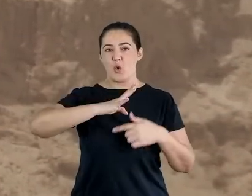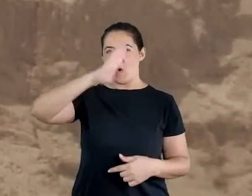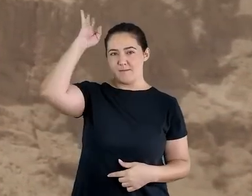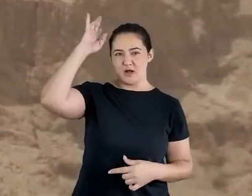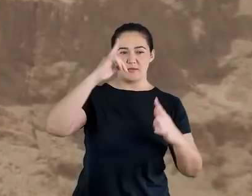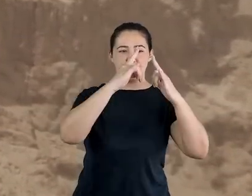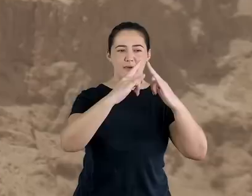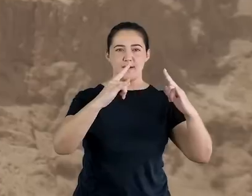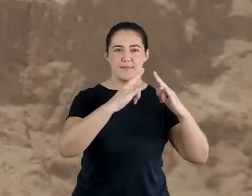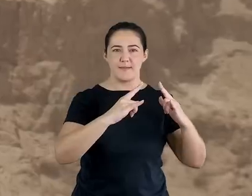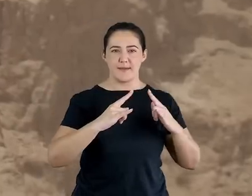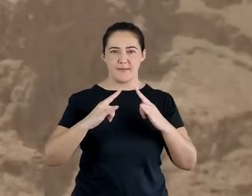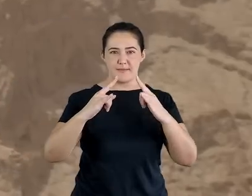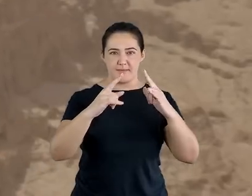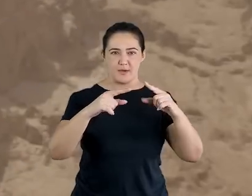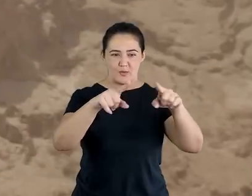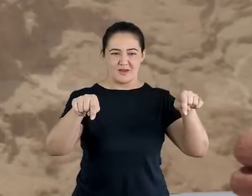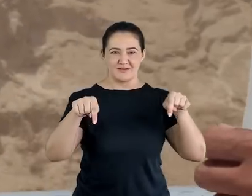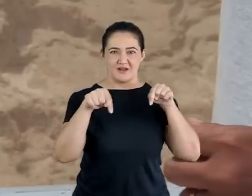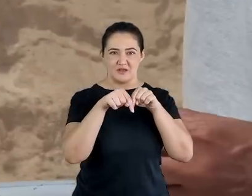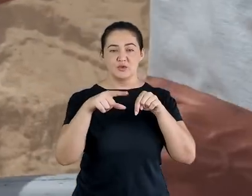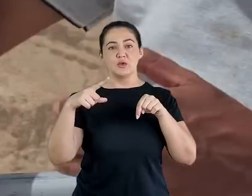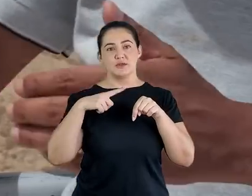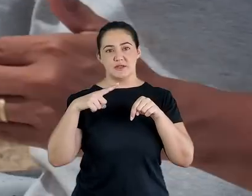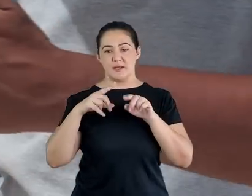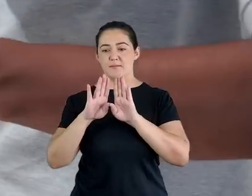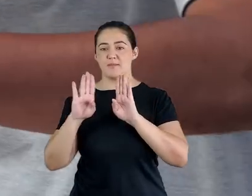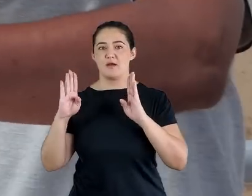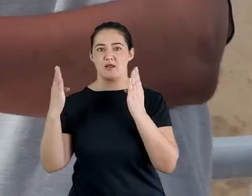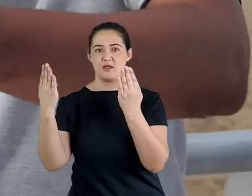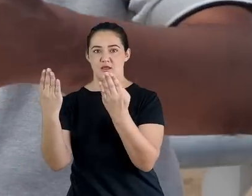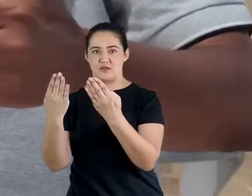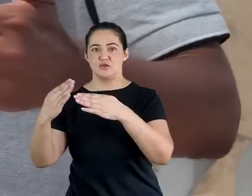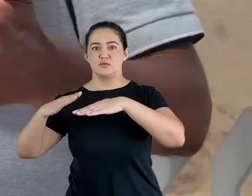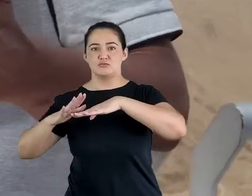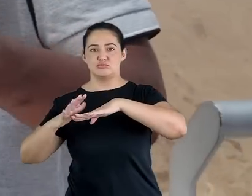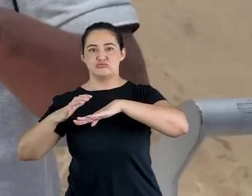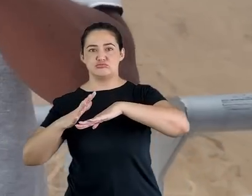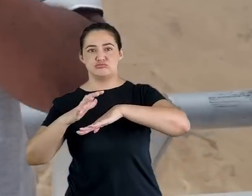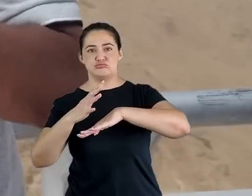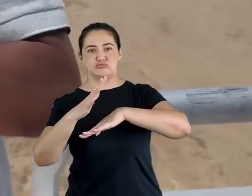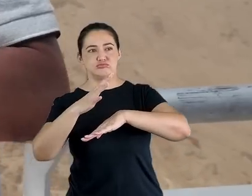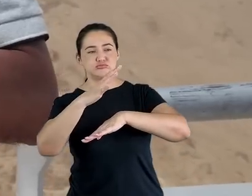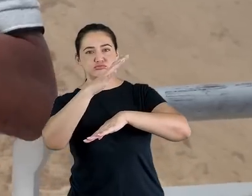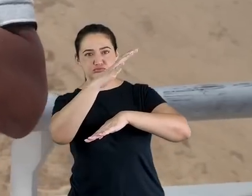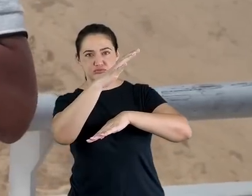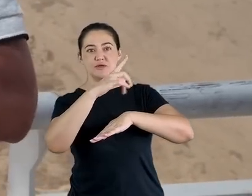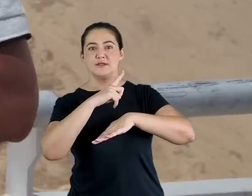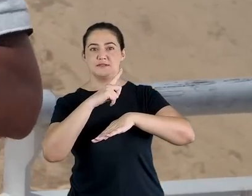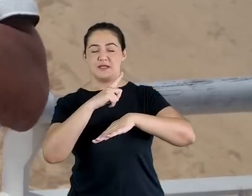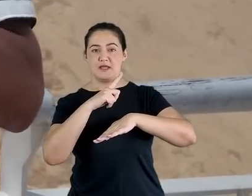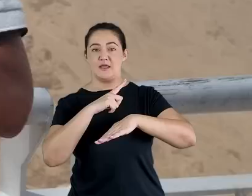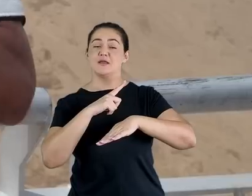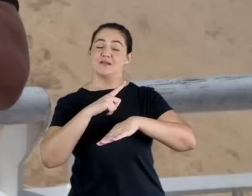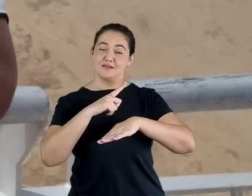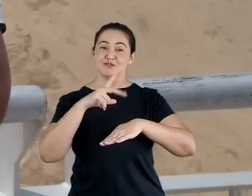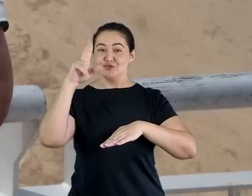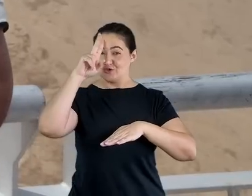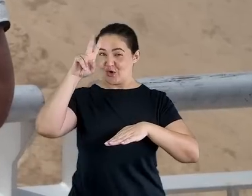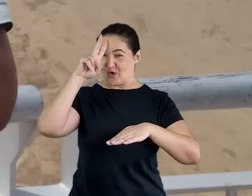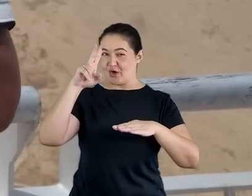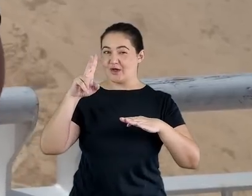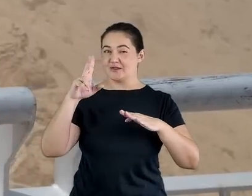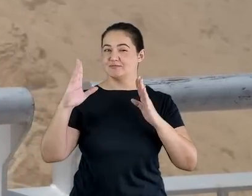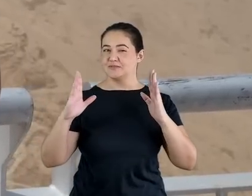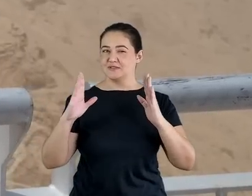estrutura, você tem toda uma parede de pedras que vai circundando toda a montanha, que fez parte de um episódio da história dos